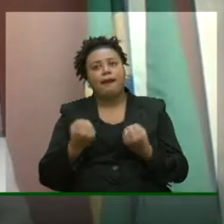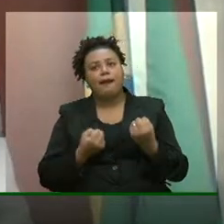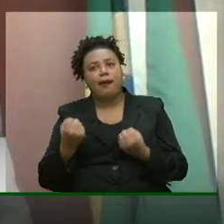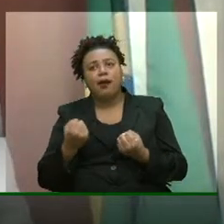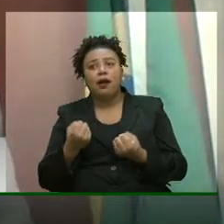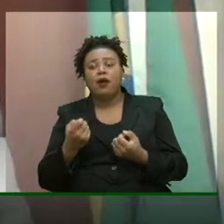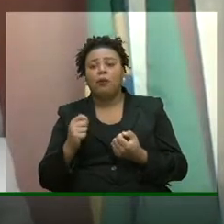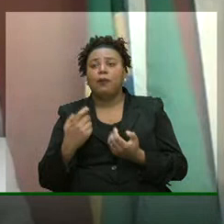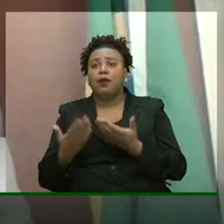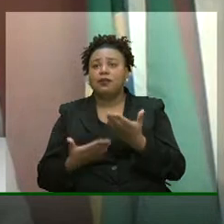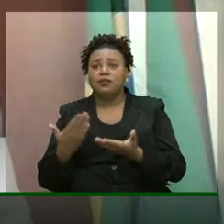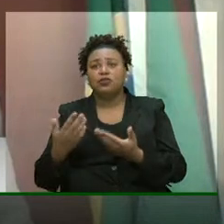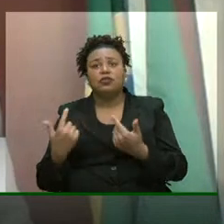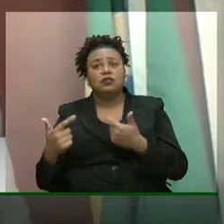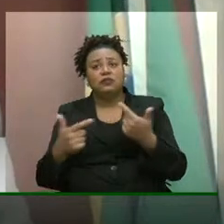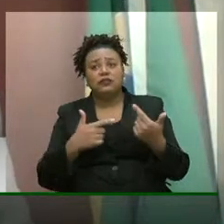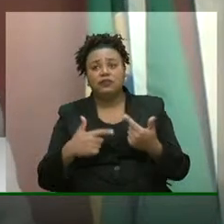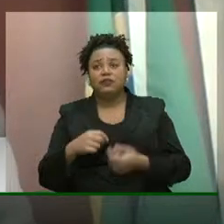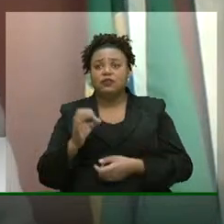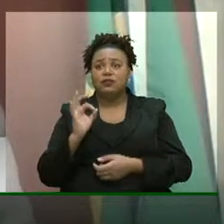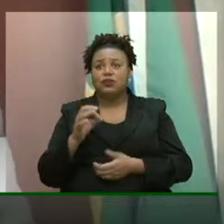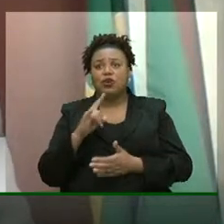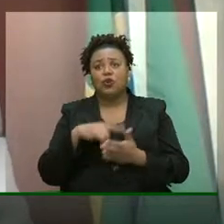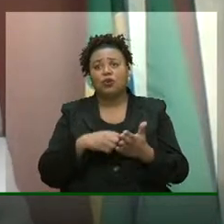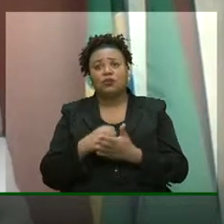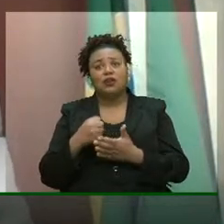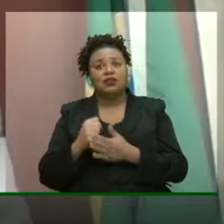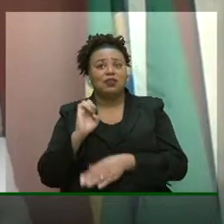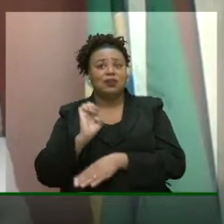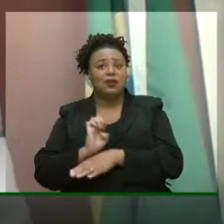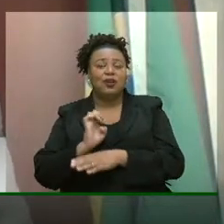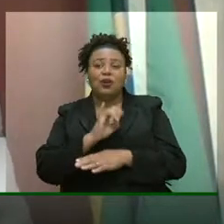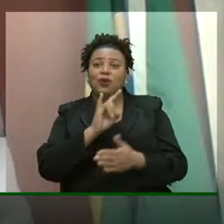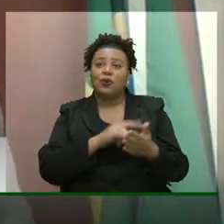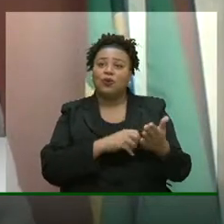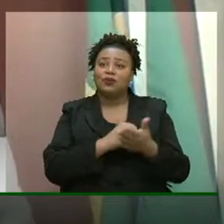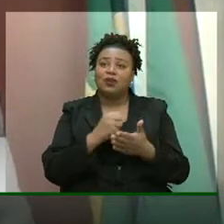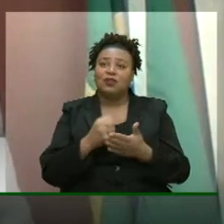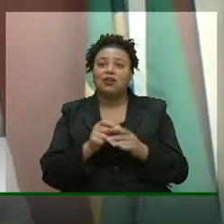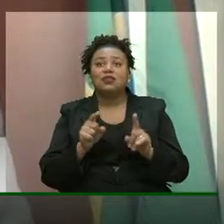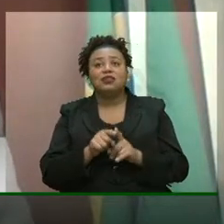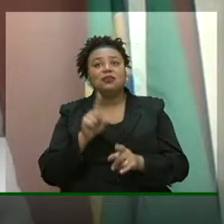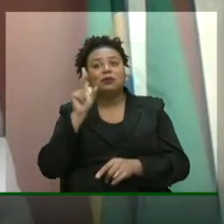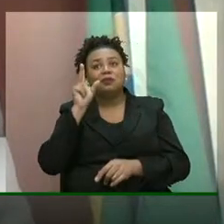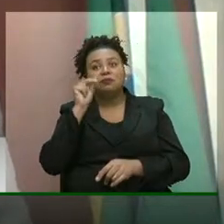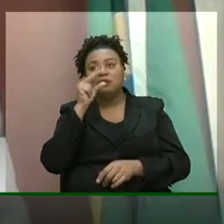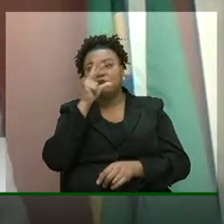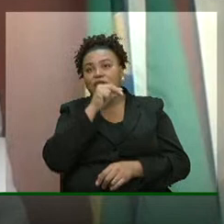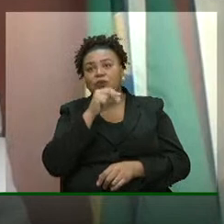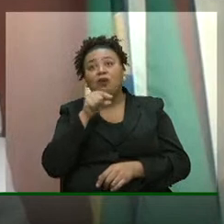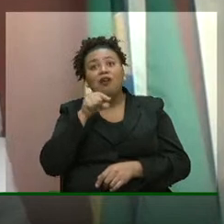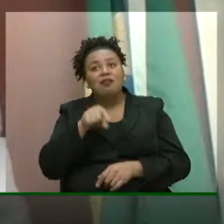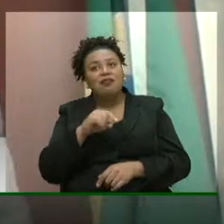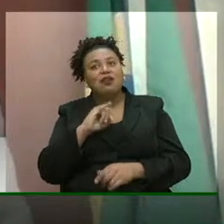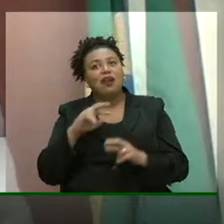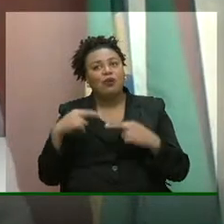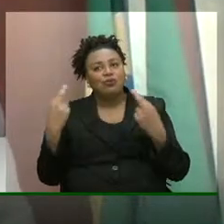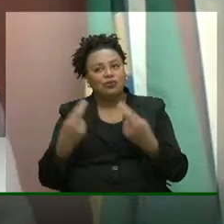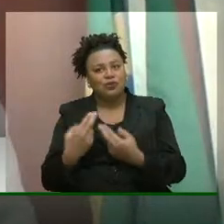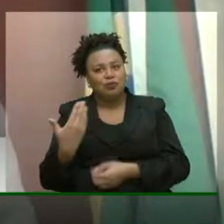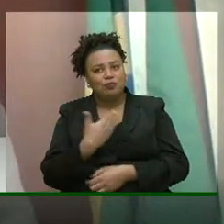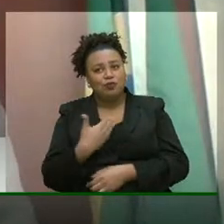para a prestação desse serviço, né, contratado pelo Estado, contratado também pelas prefeituras. E naquela audiência